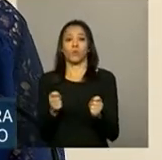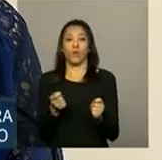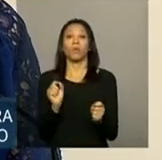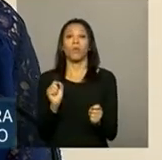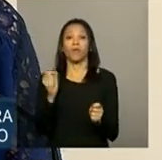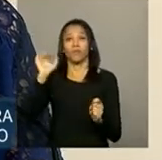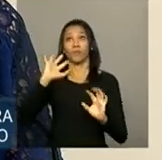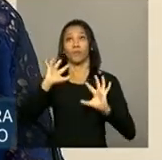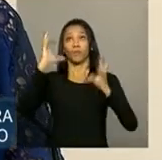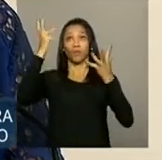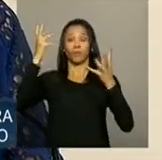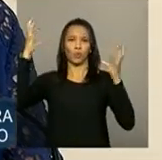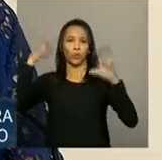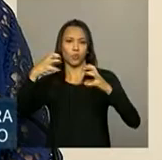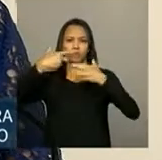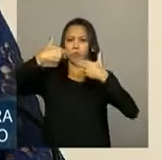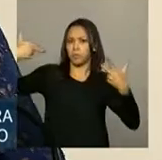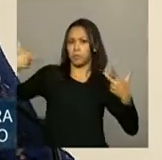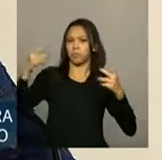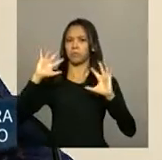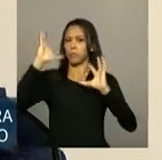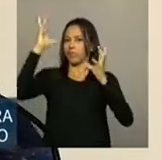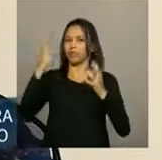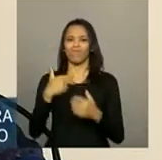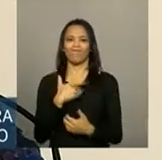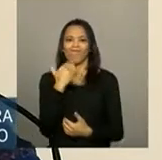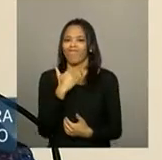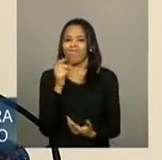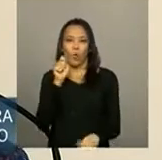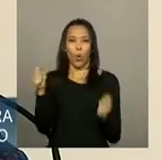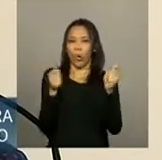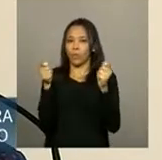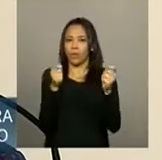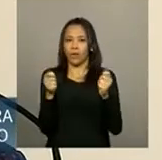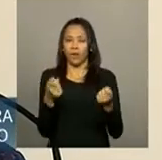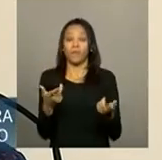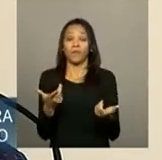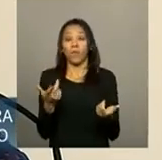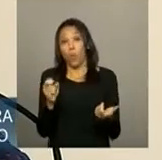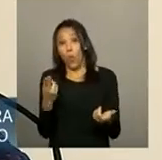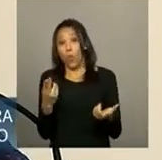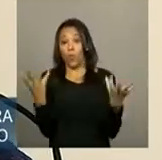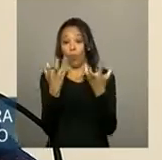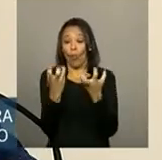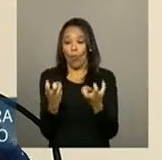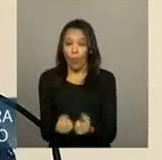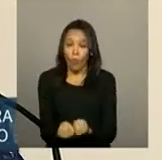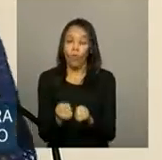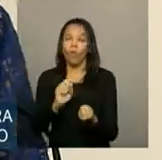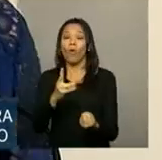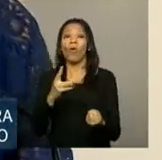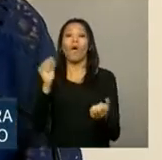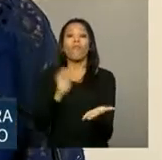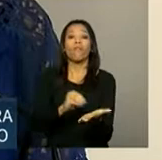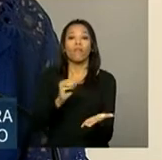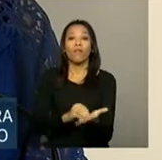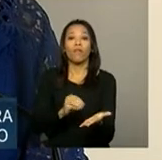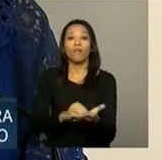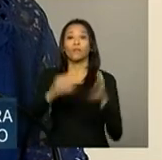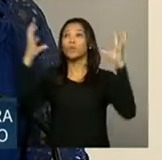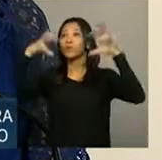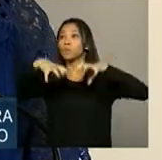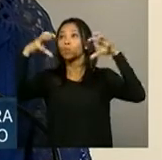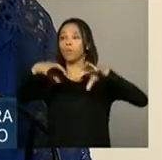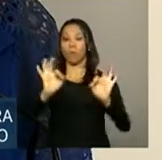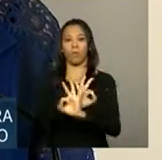então a seca ou a excessiva chuva ela tem de